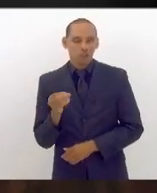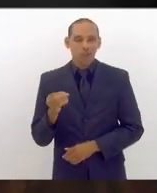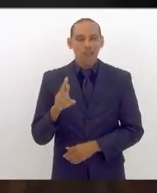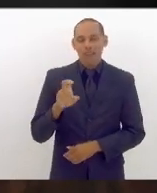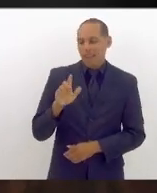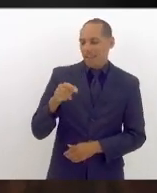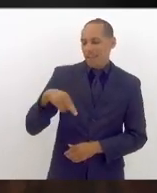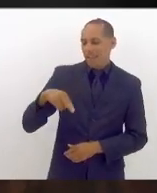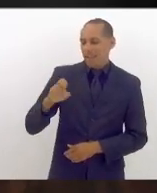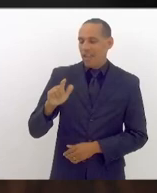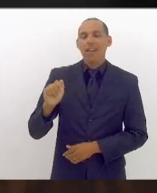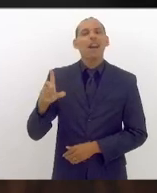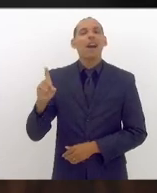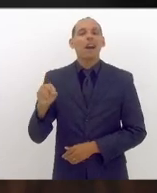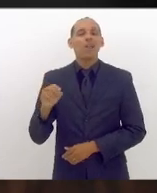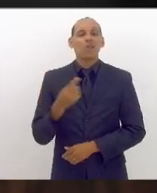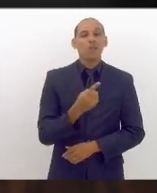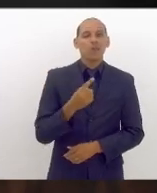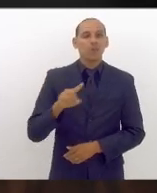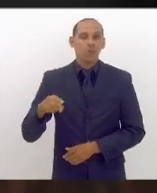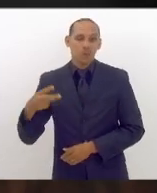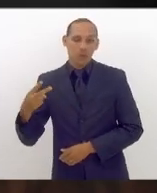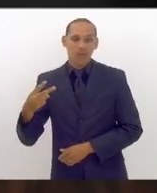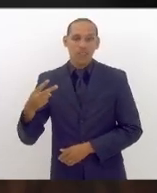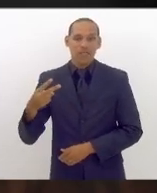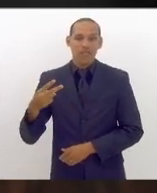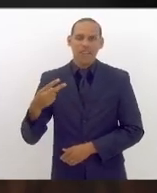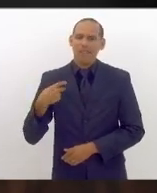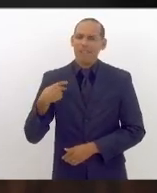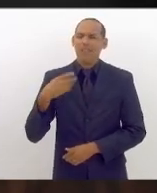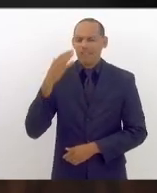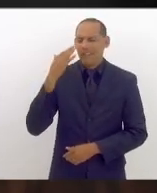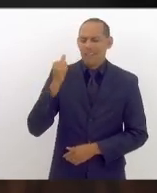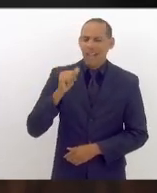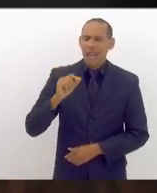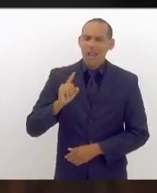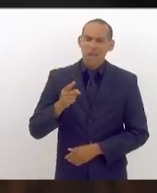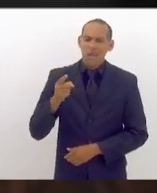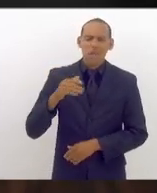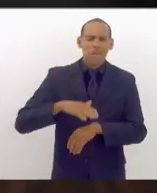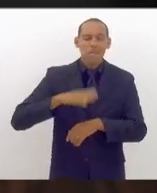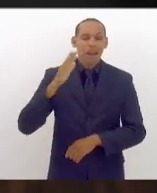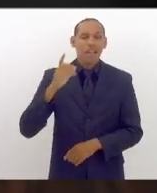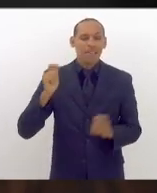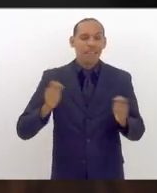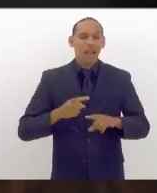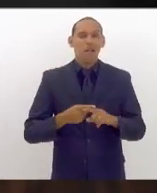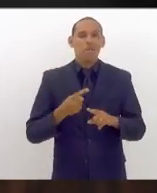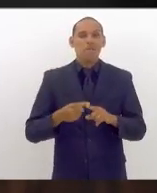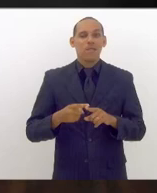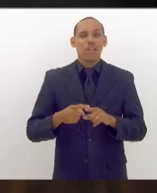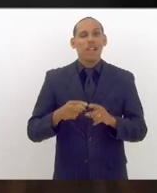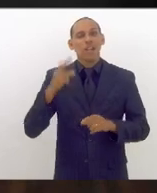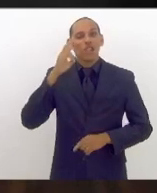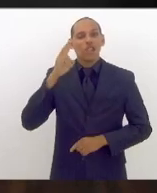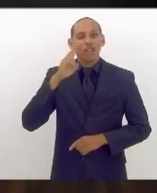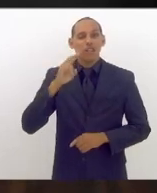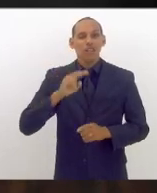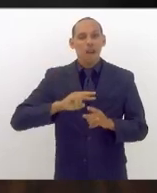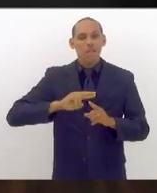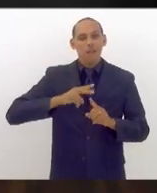que vai muito além ainda porque é um contexto é uma história que dá para se multiplicar dá para se